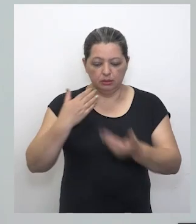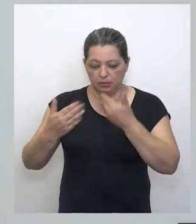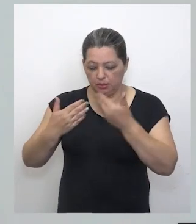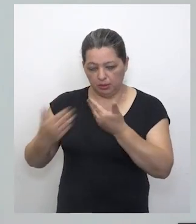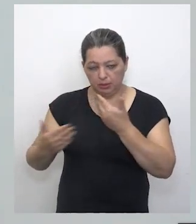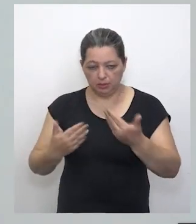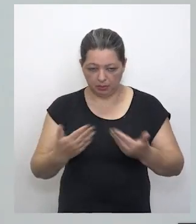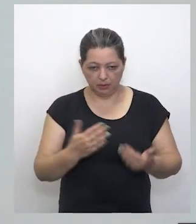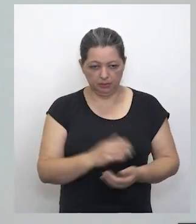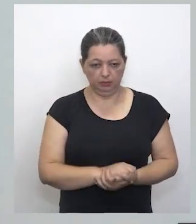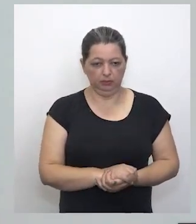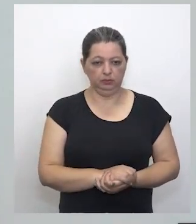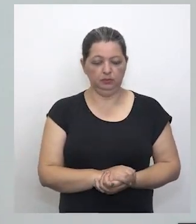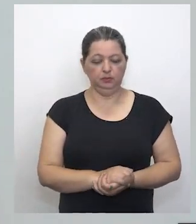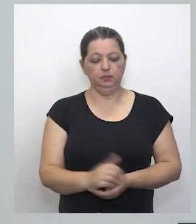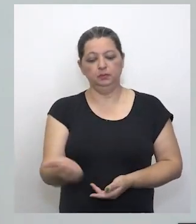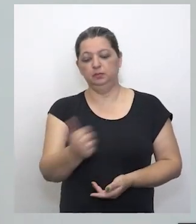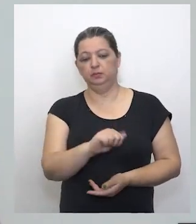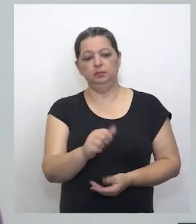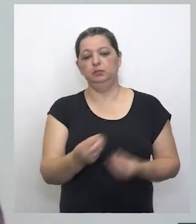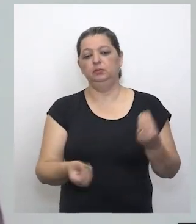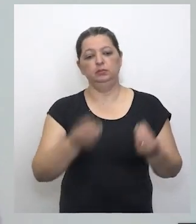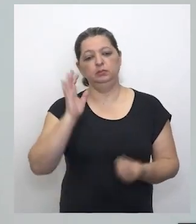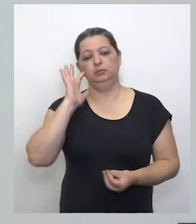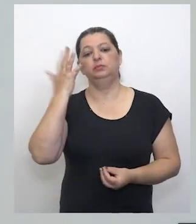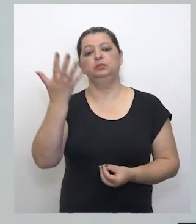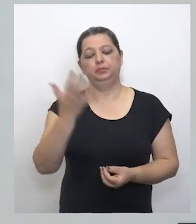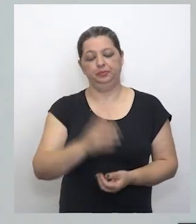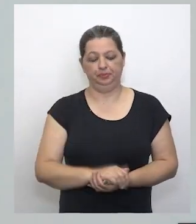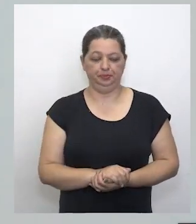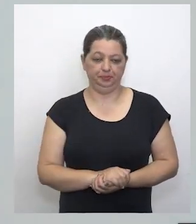comentários, né? E analisar como que eles resolvem o cálculo.